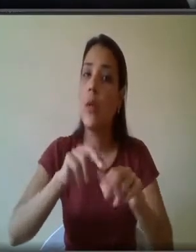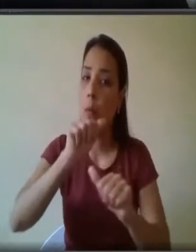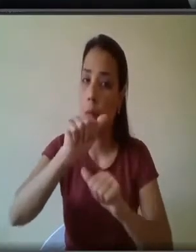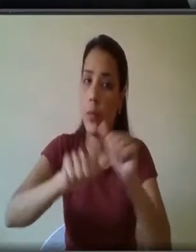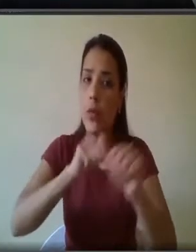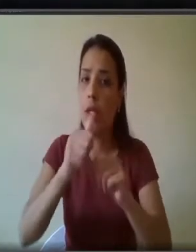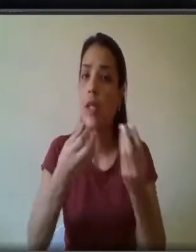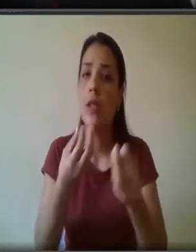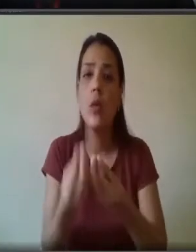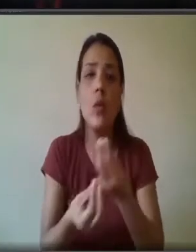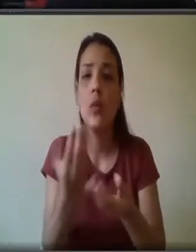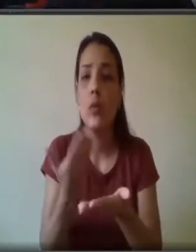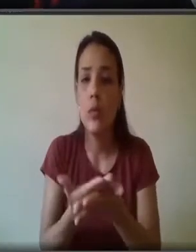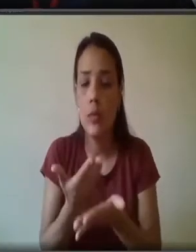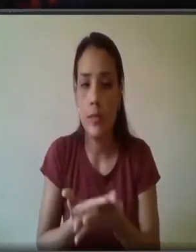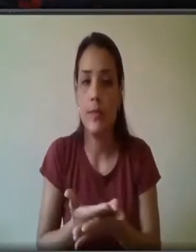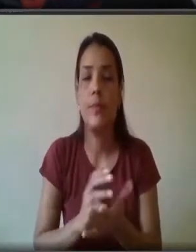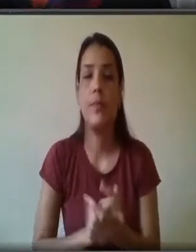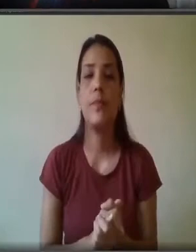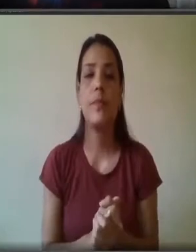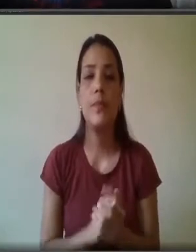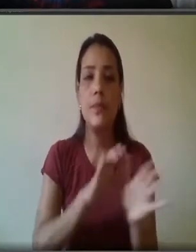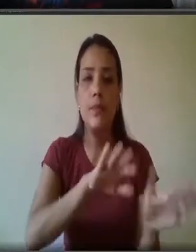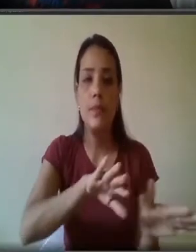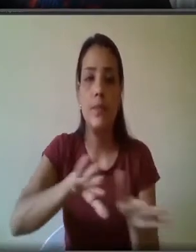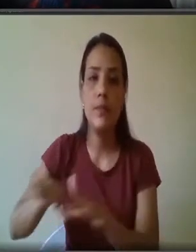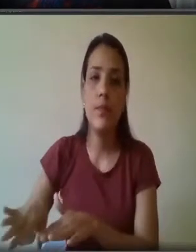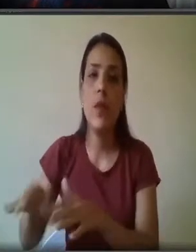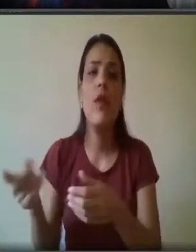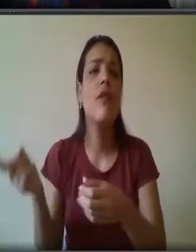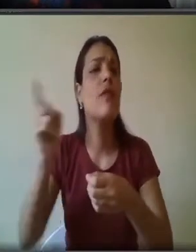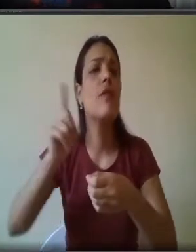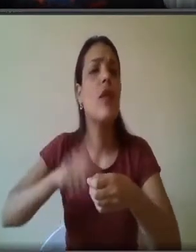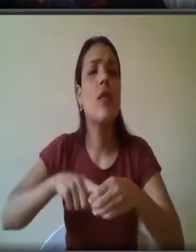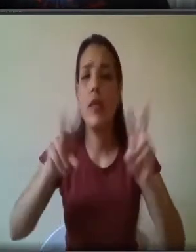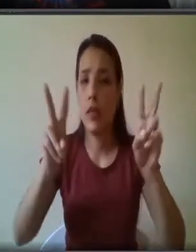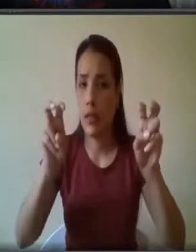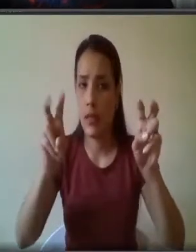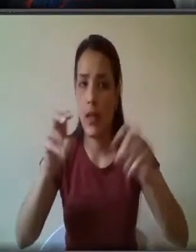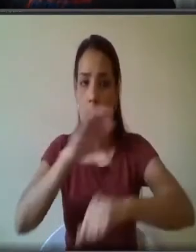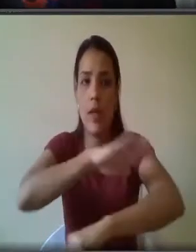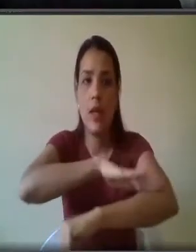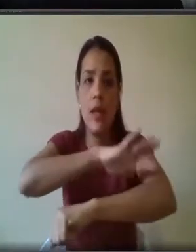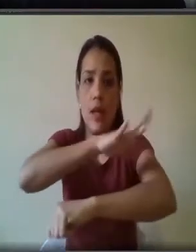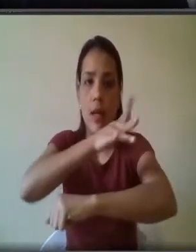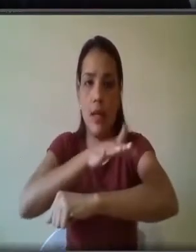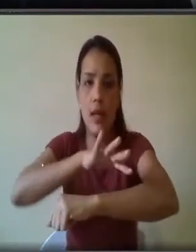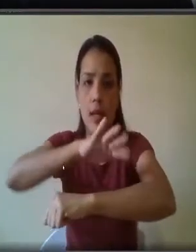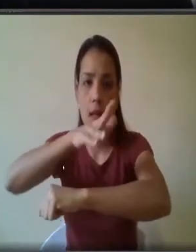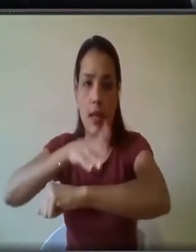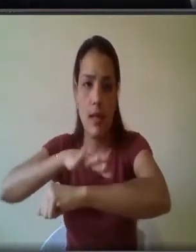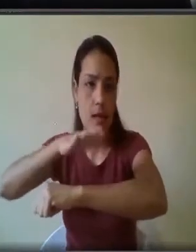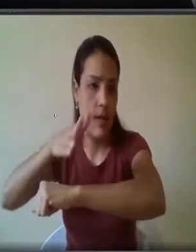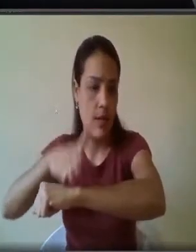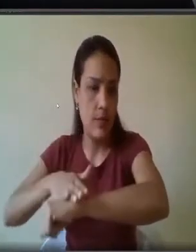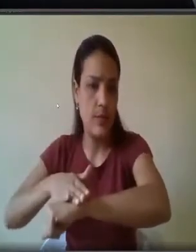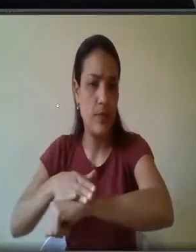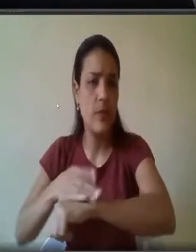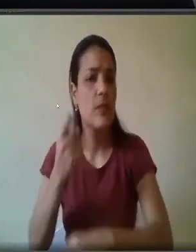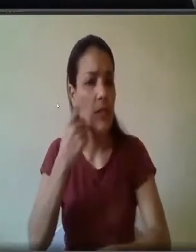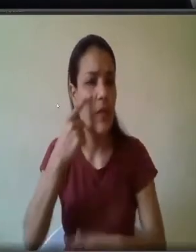Bom, voltando ao nosso assunto do relevo, vocês observem aí nessa imagem o interior da Terra,